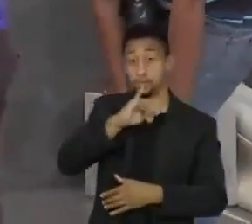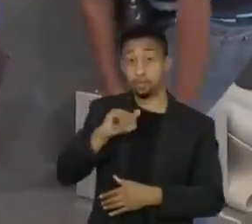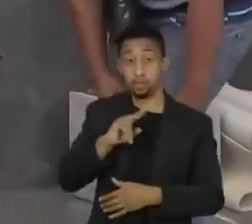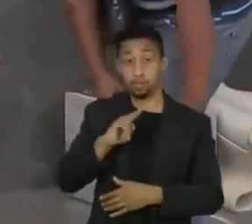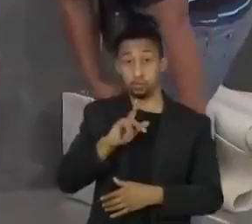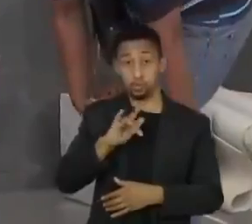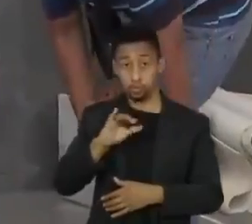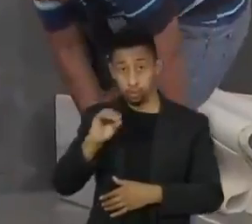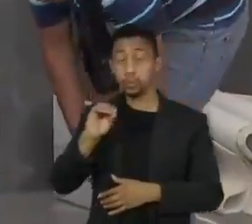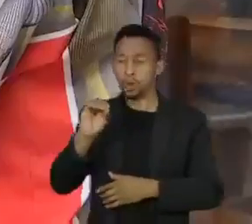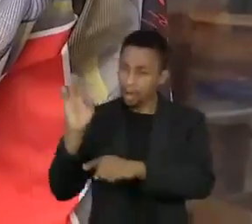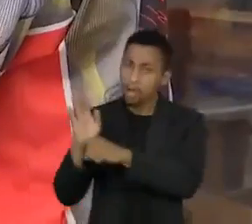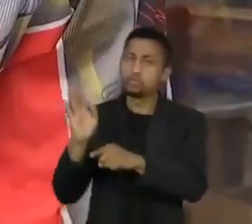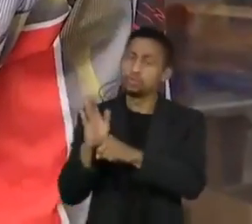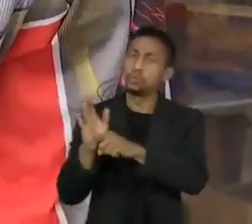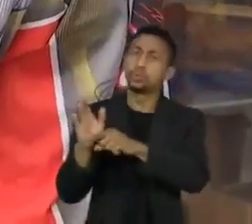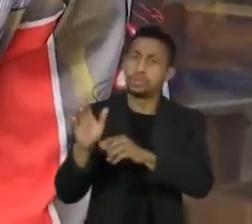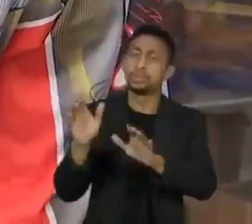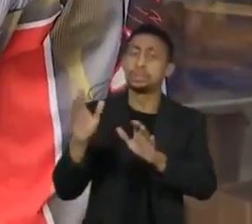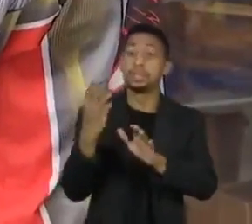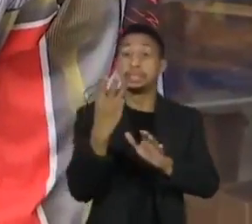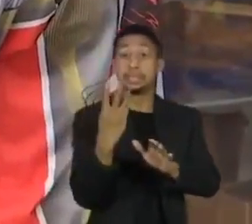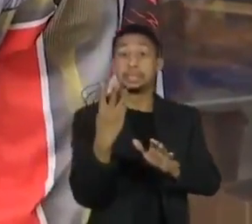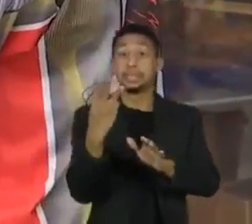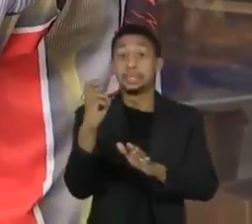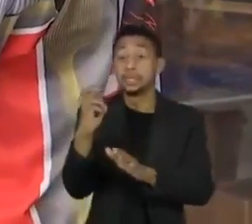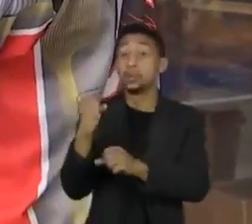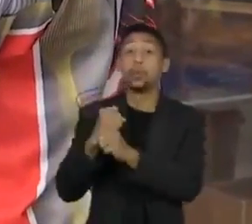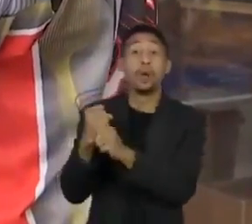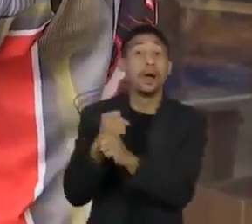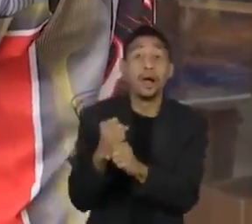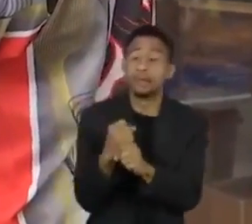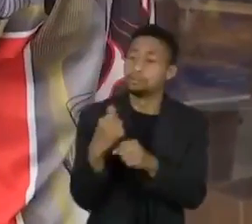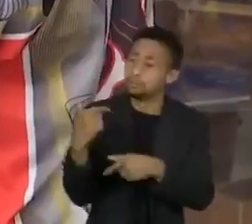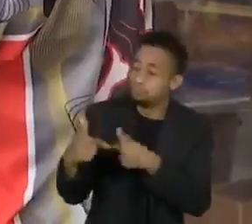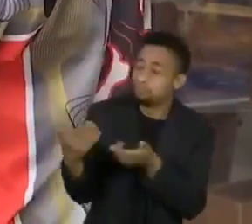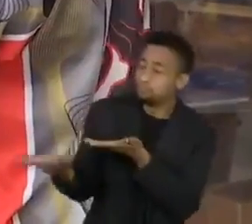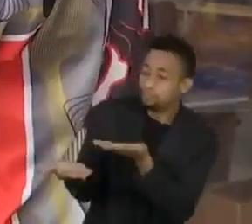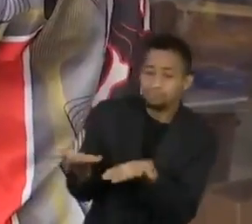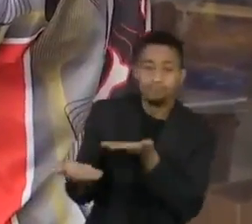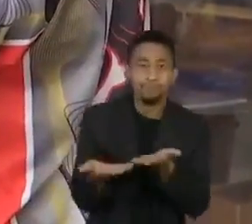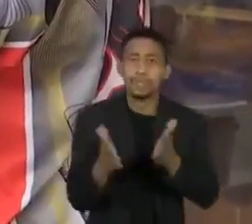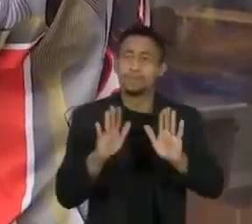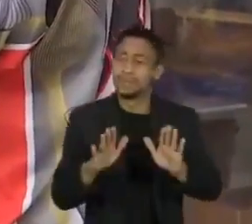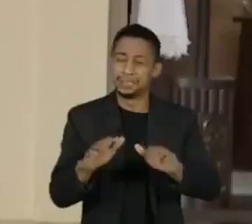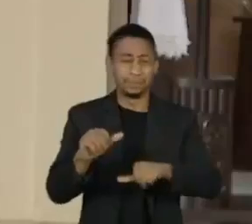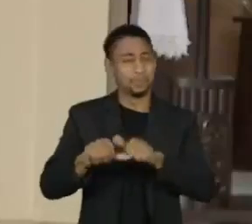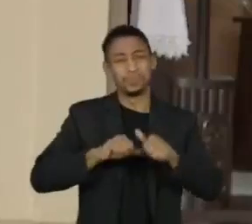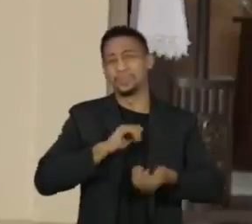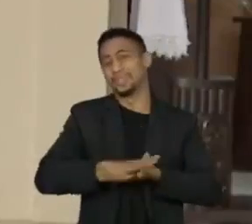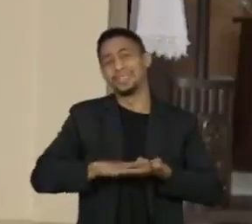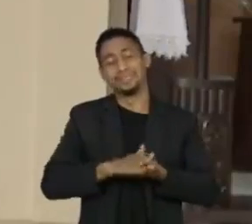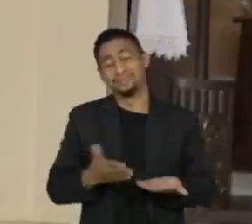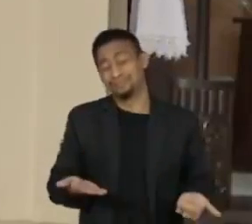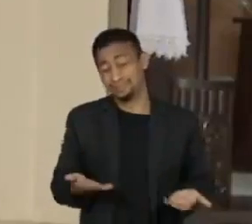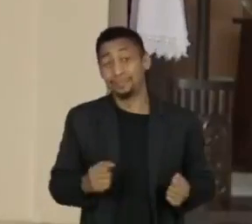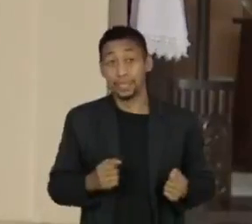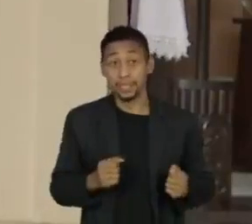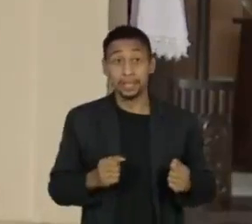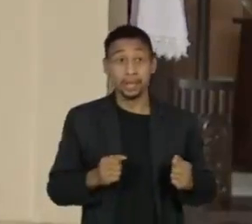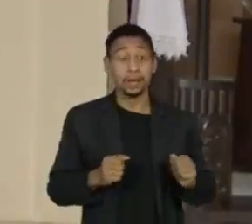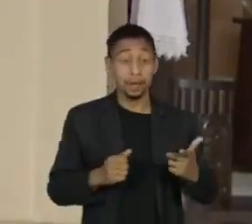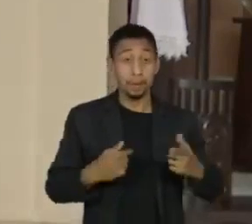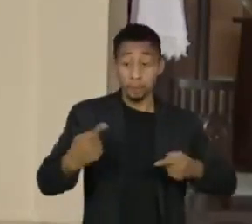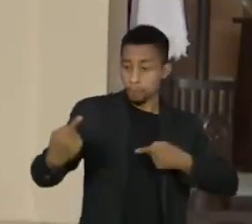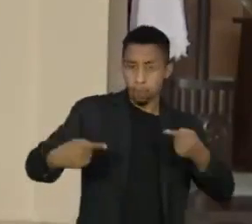com a população em situação de rua. São 35 anos em que, infelizmente, poucas coisas mudaram. Todas as